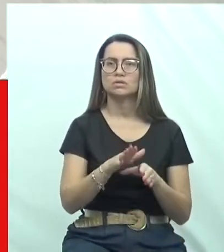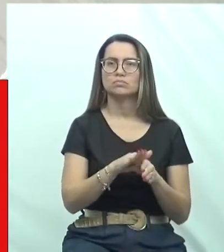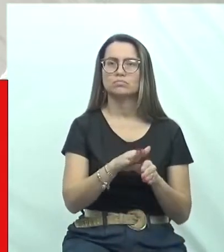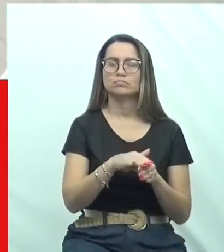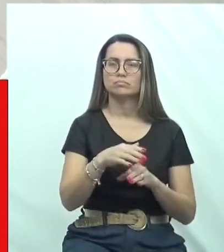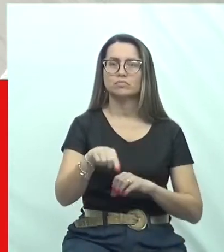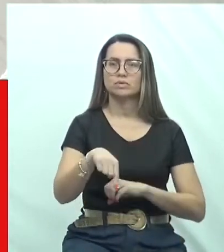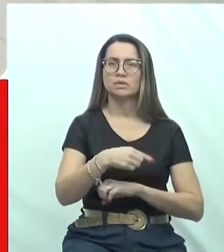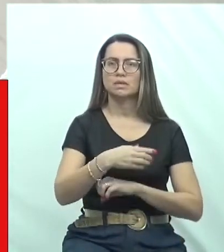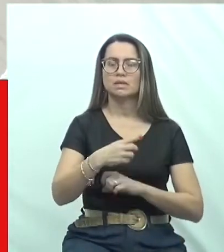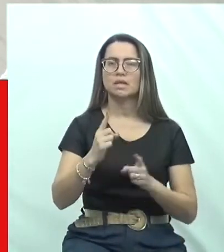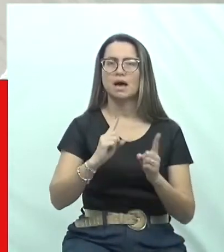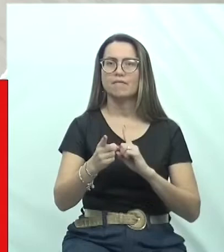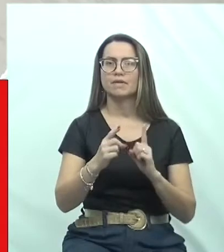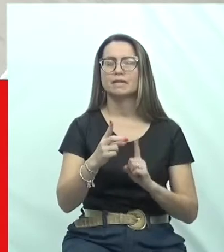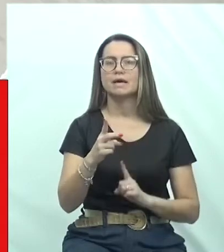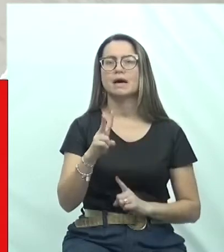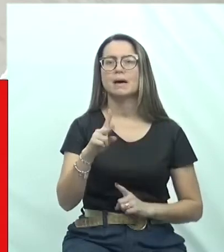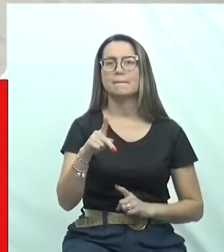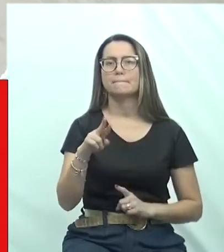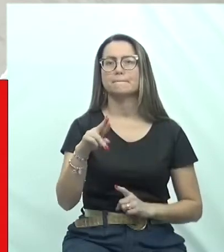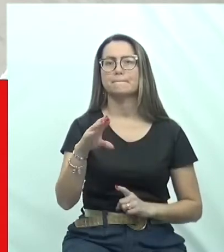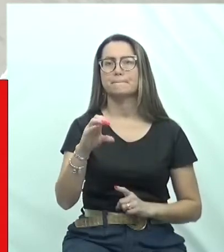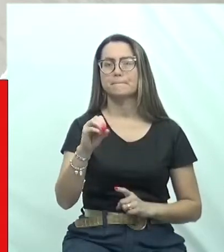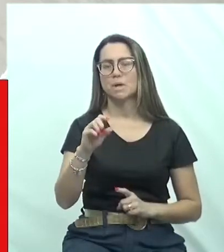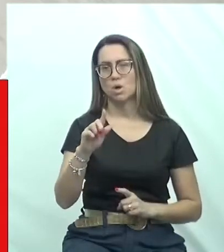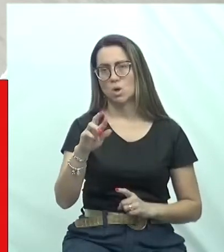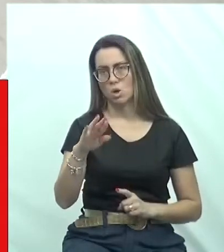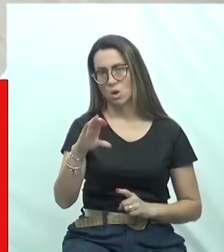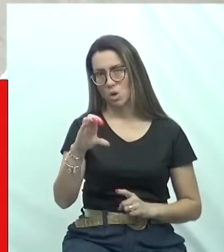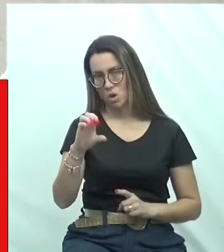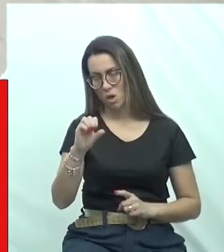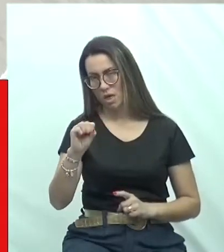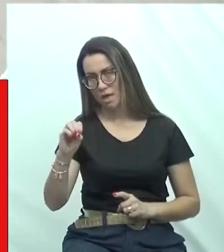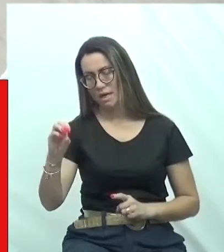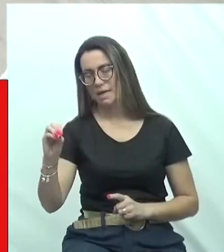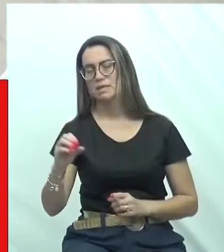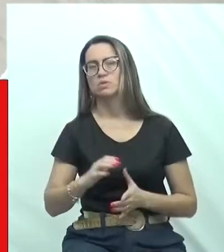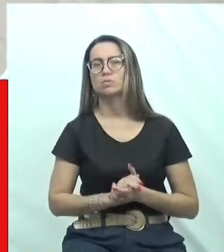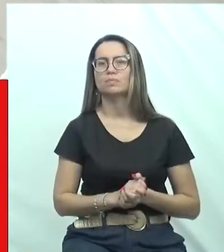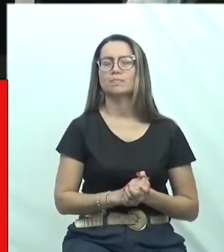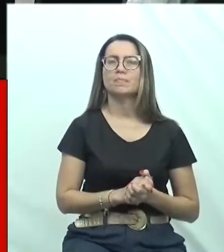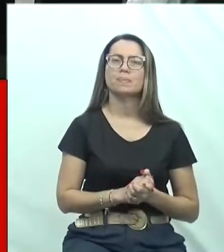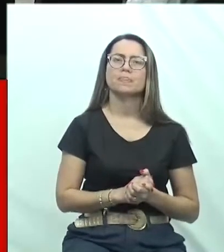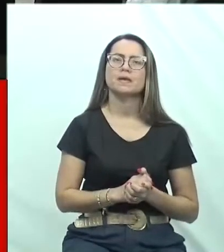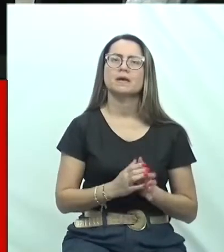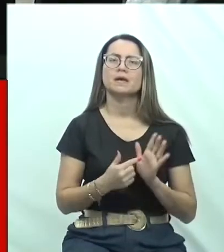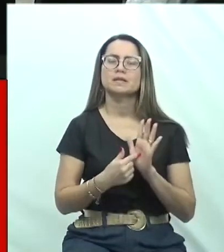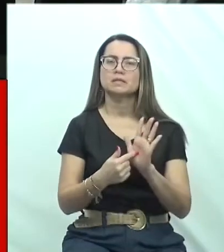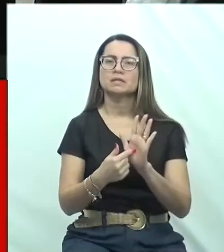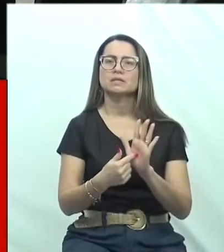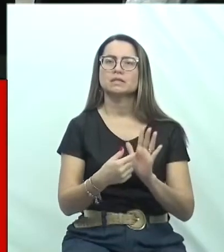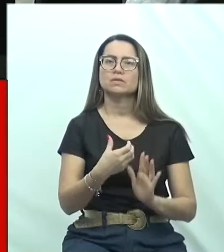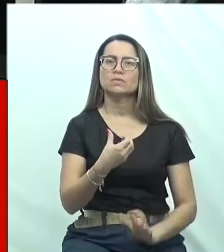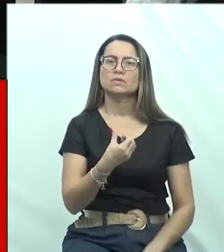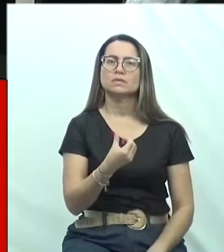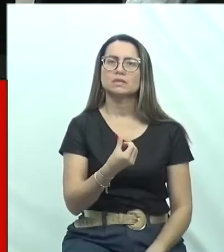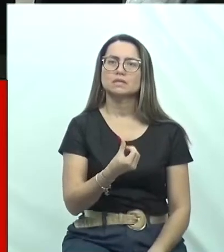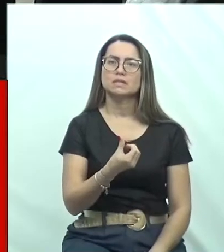Avenida Progresso, de frente ao imóvel número 131, bairro Cidade Mineira. Indicação